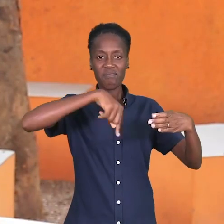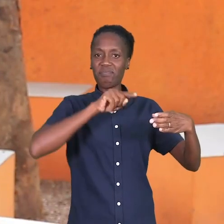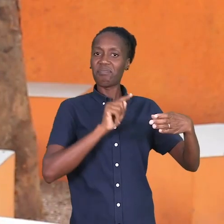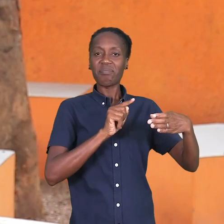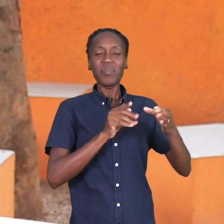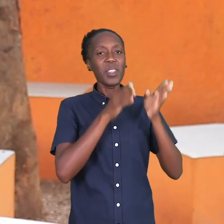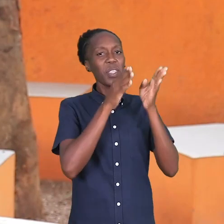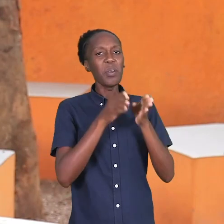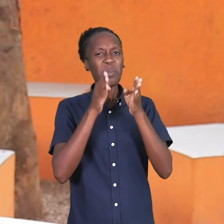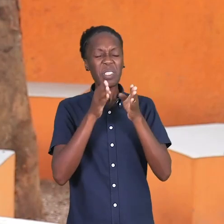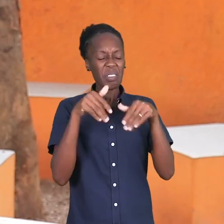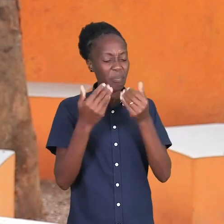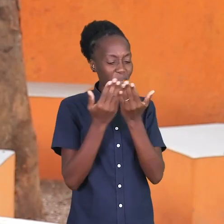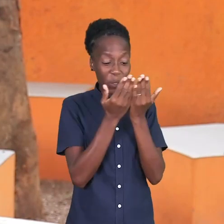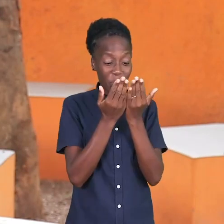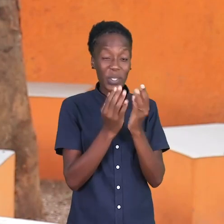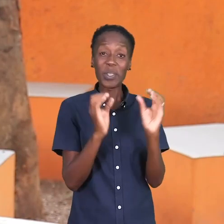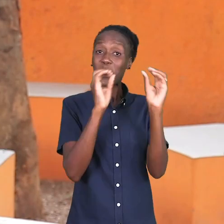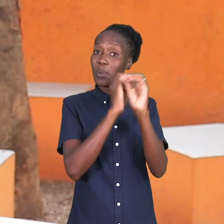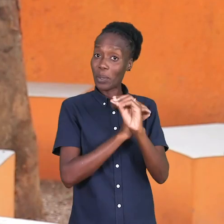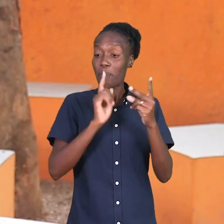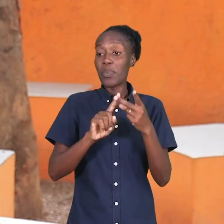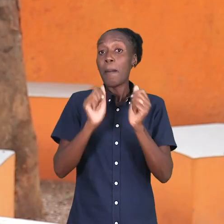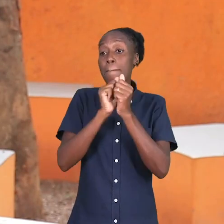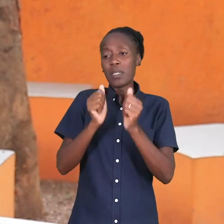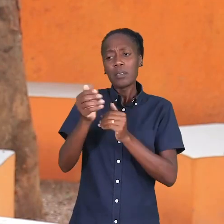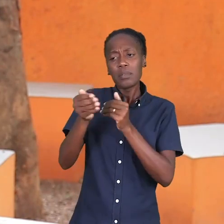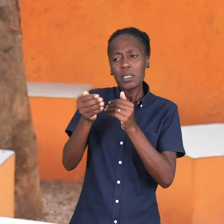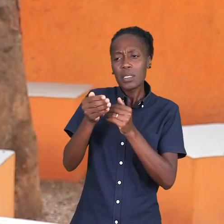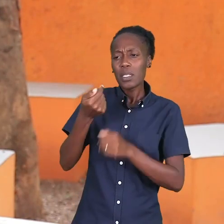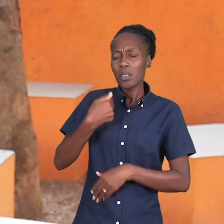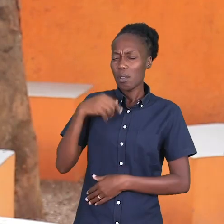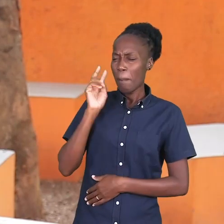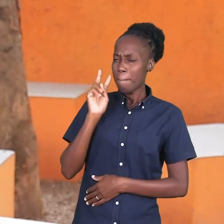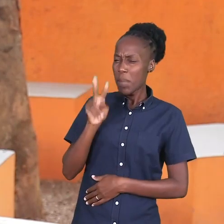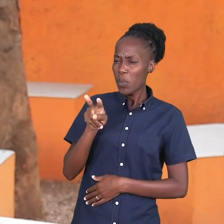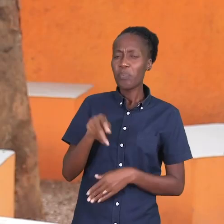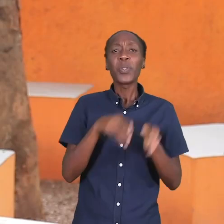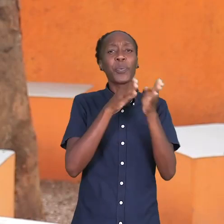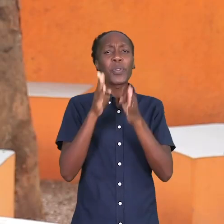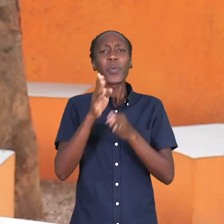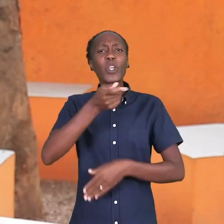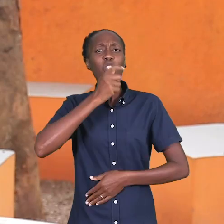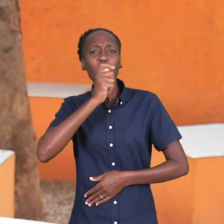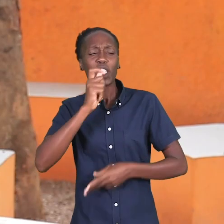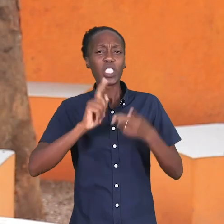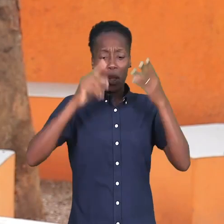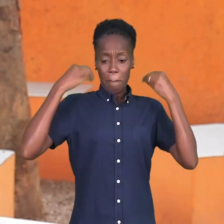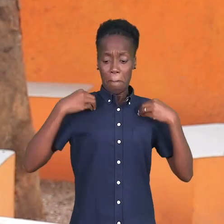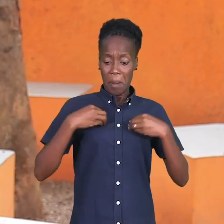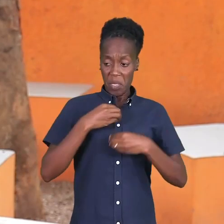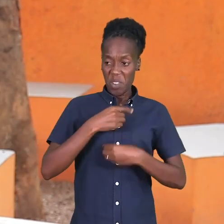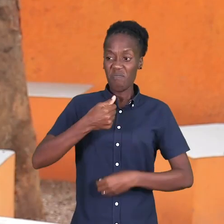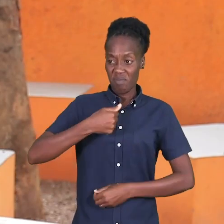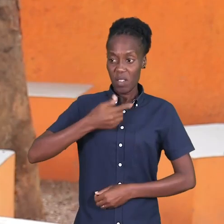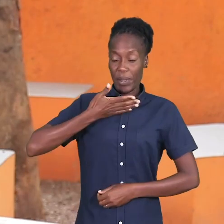família, quase naquela altura, ainda não tinha alguém que tinha estudado, tem mais vizinhos. Eu, quando vim, até